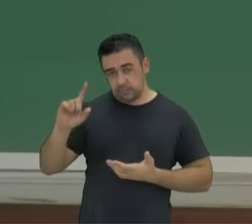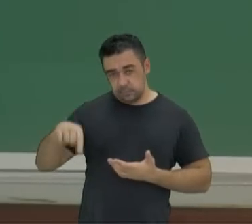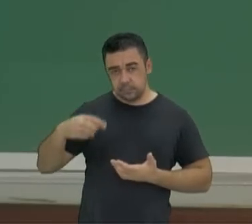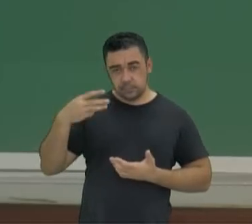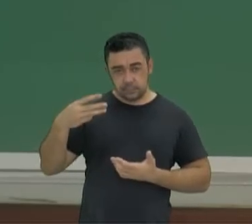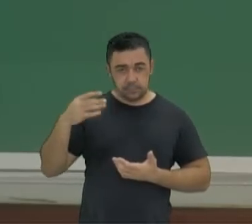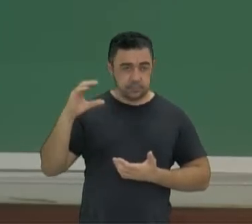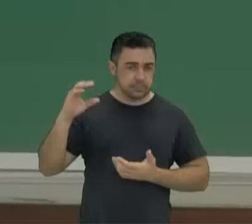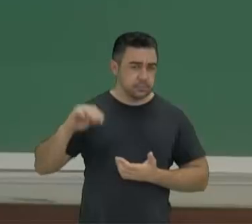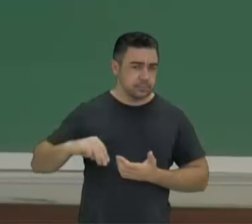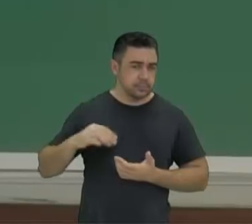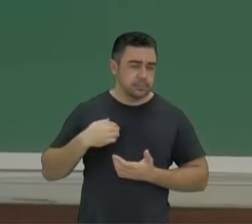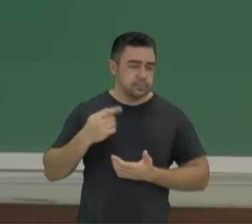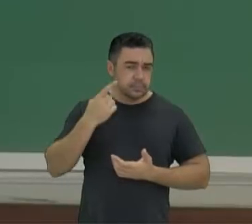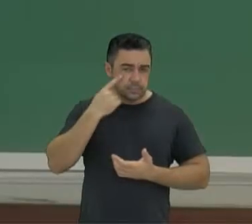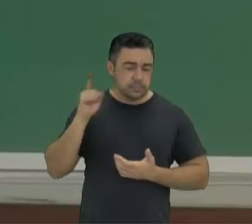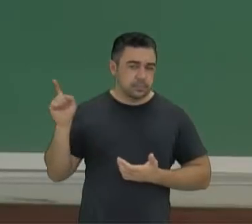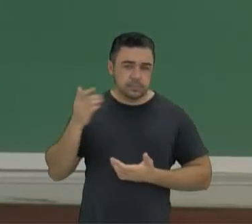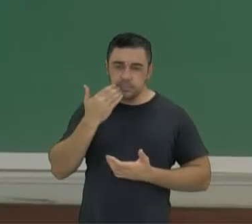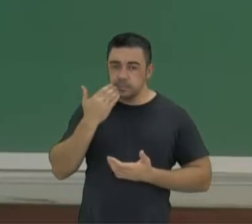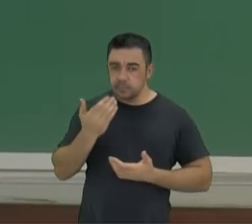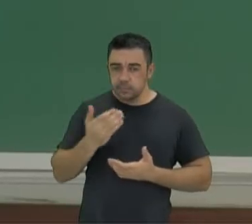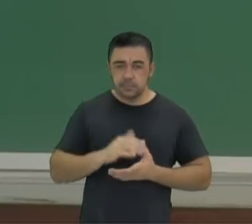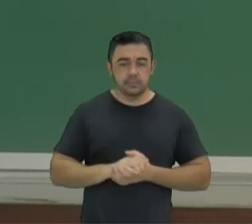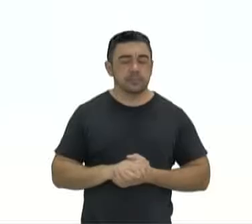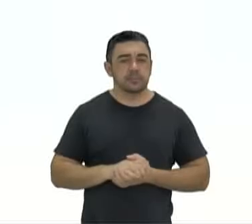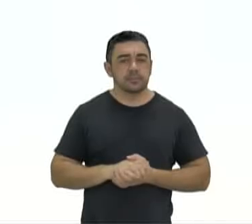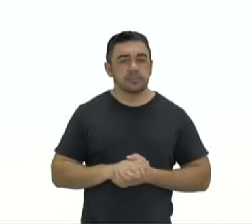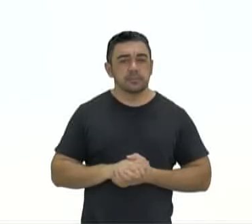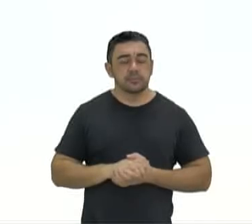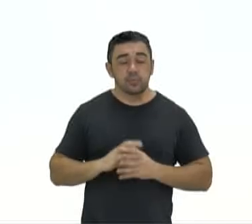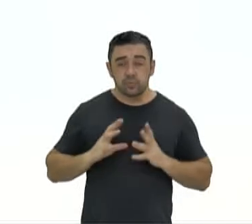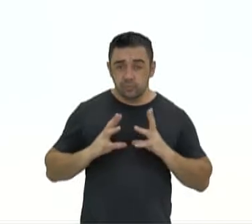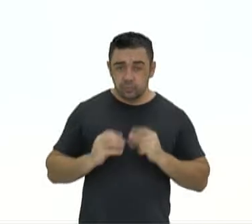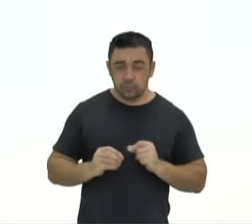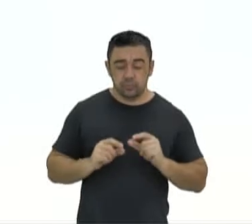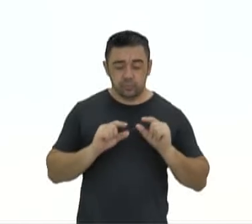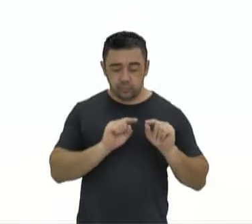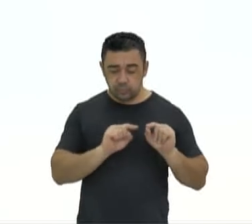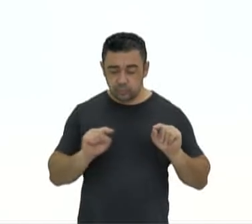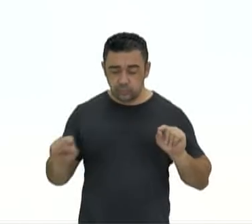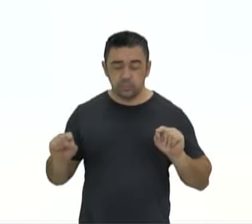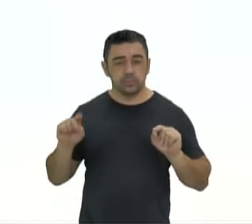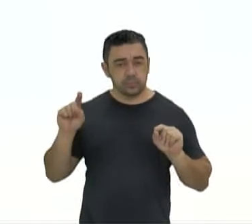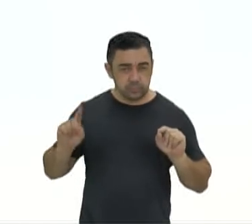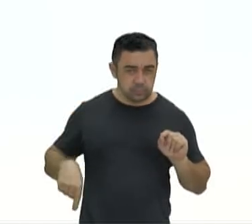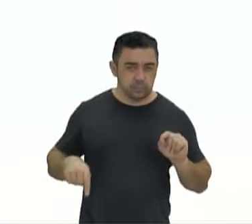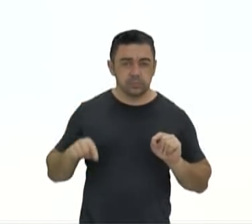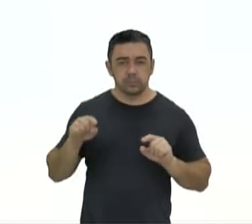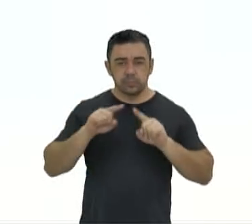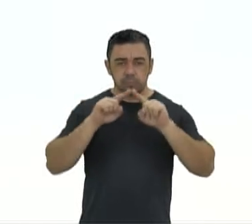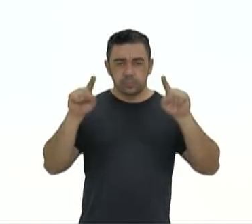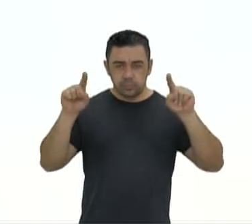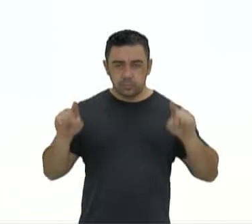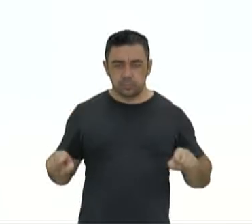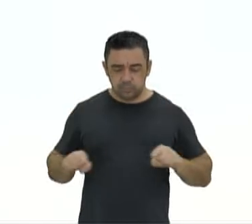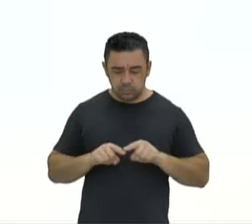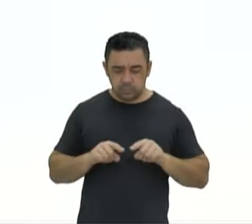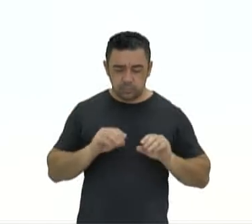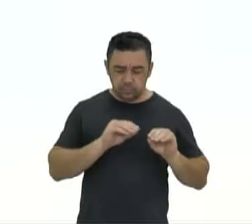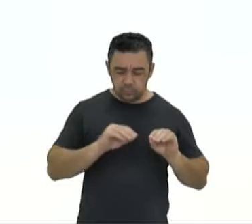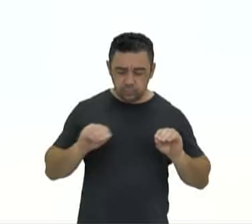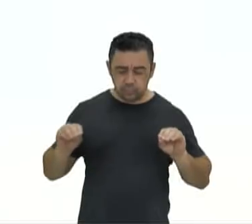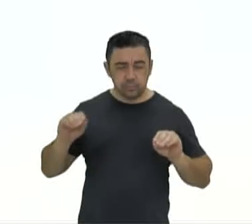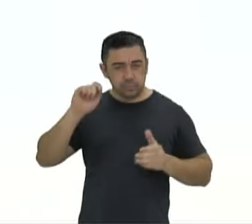3 centímetros, vamos ver o que a gente vai fazer. Considerando que todos os quadrados que compõem o tabuleiro pretos